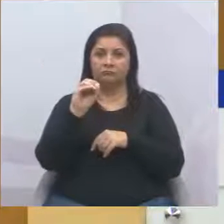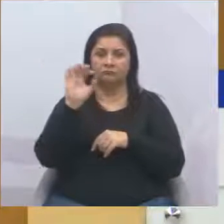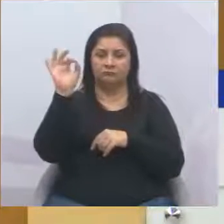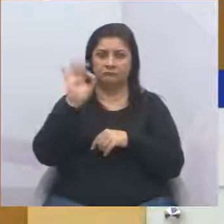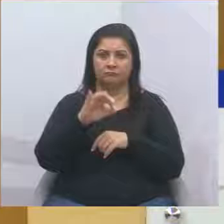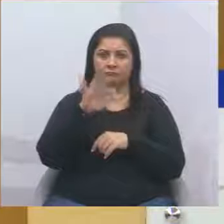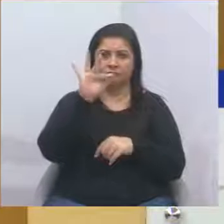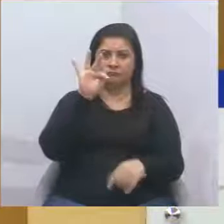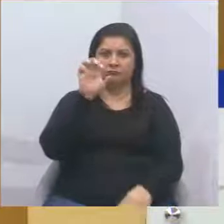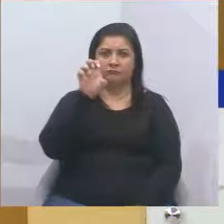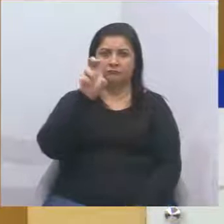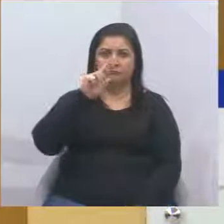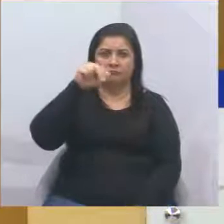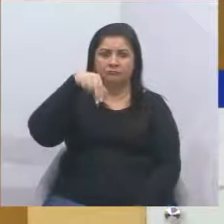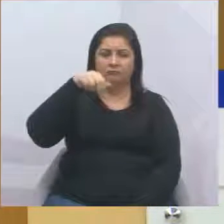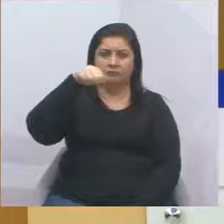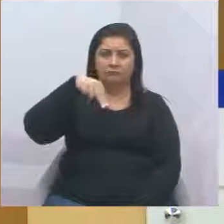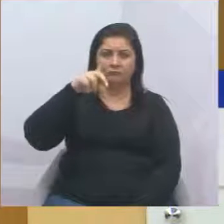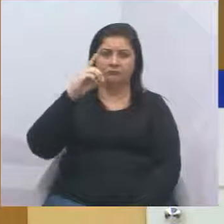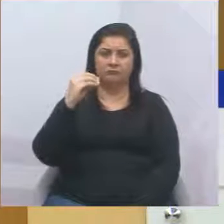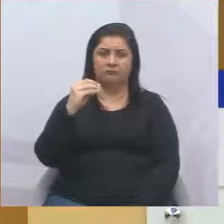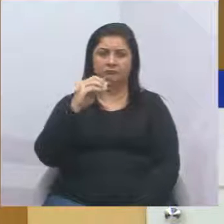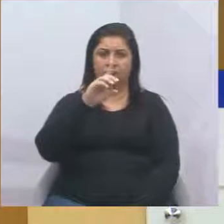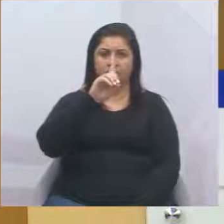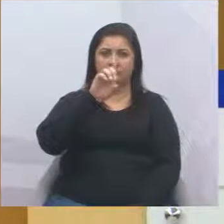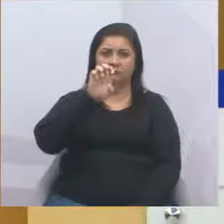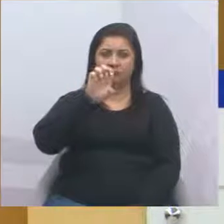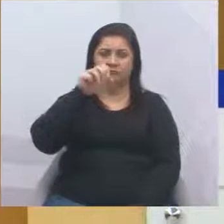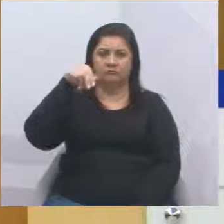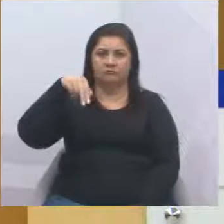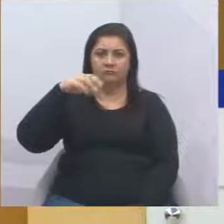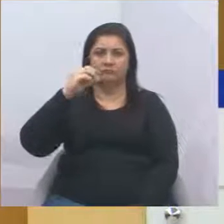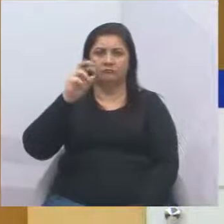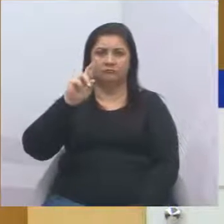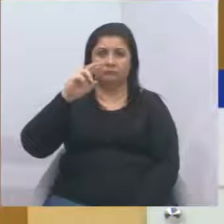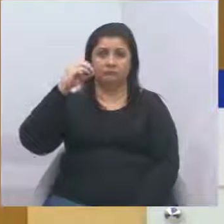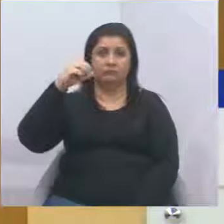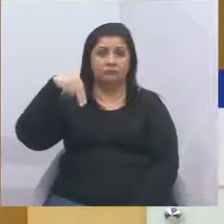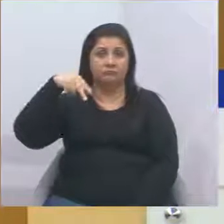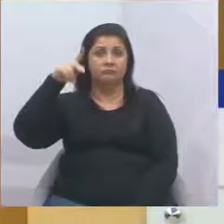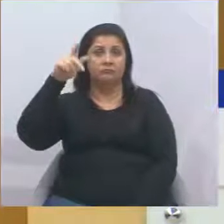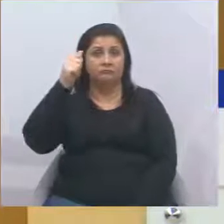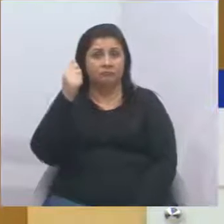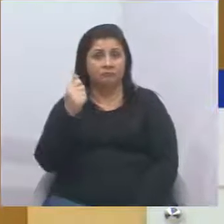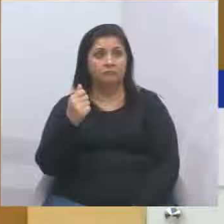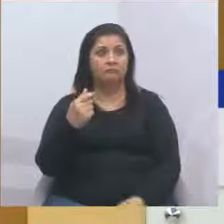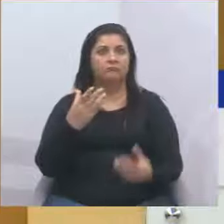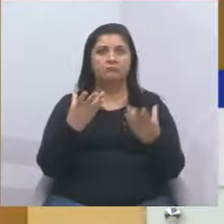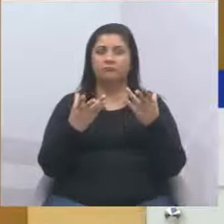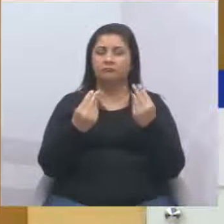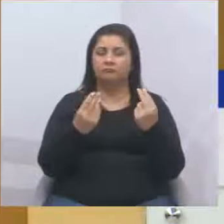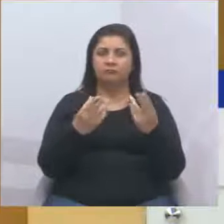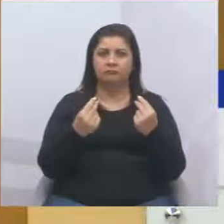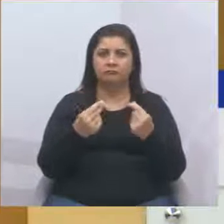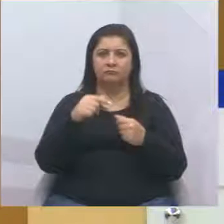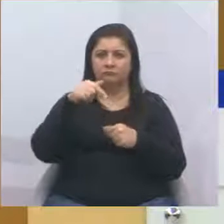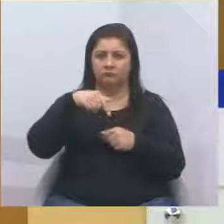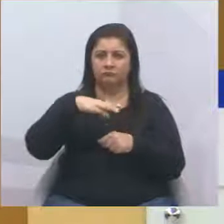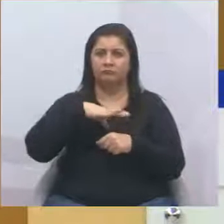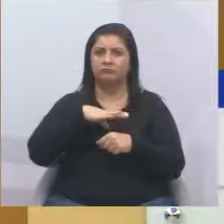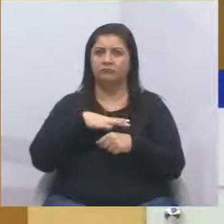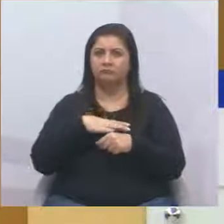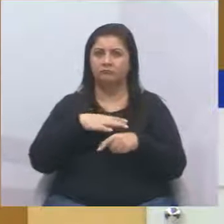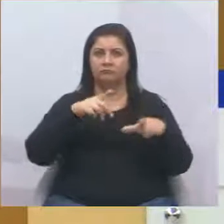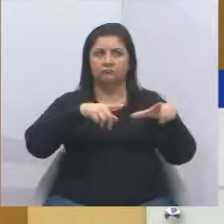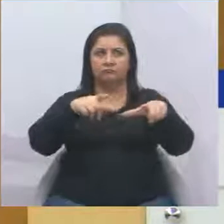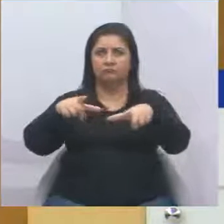Noronha, hoje já dominada pela leucena. Em nossa cidade, também já temos vários locais